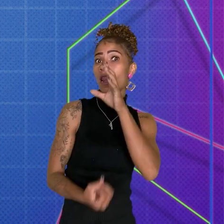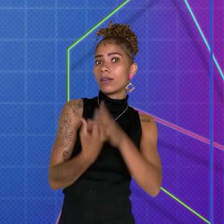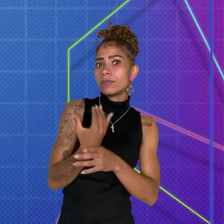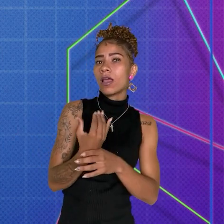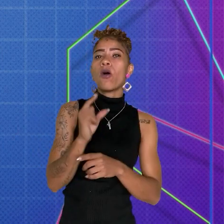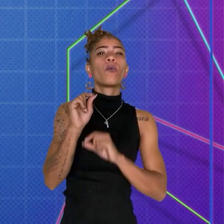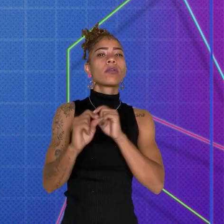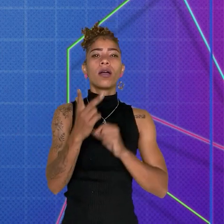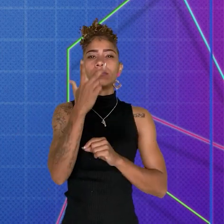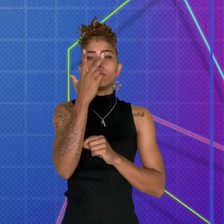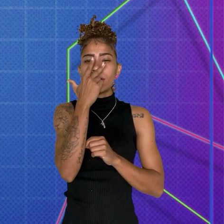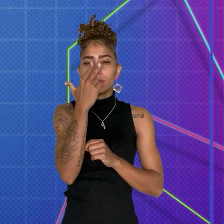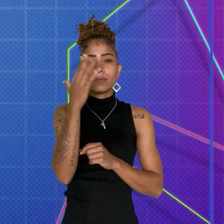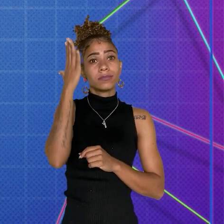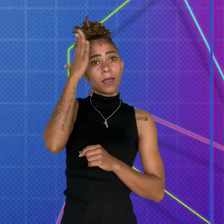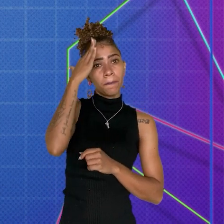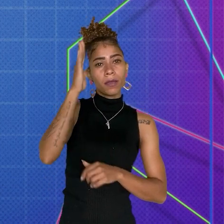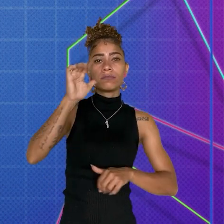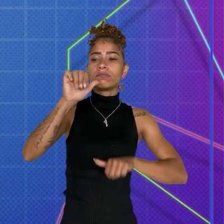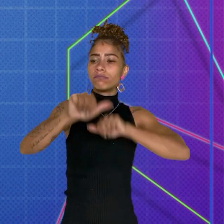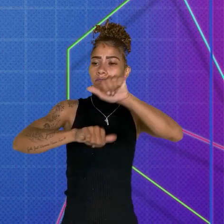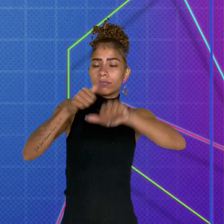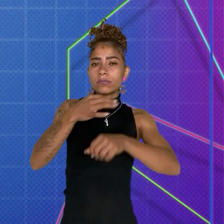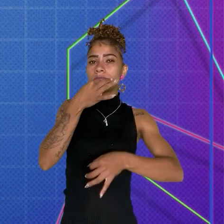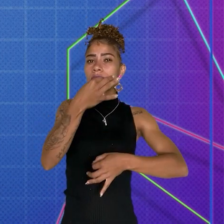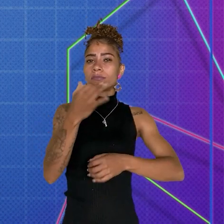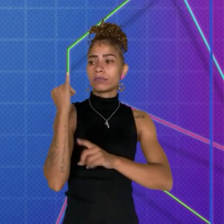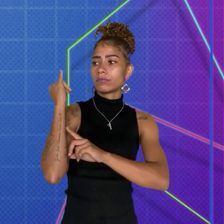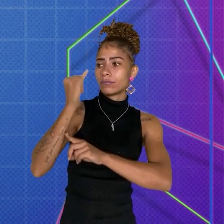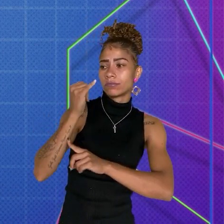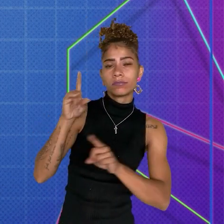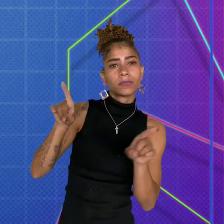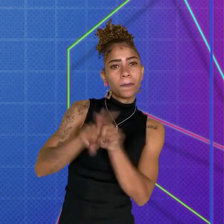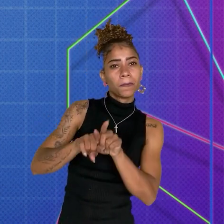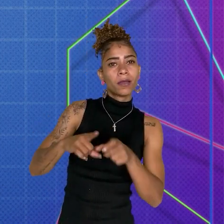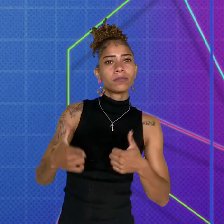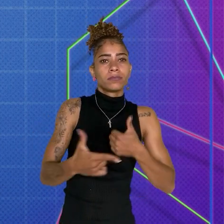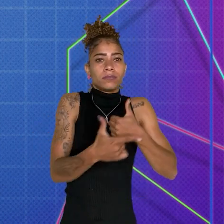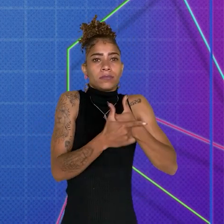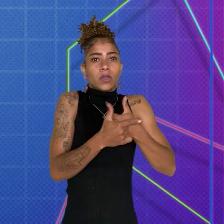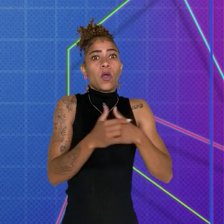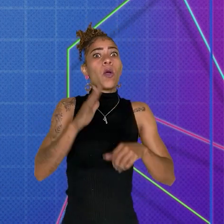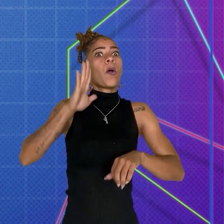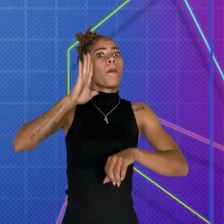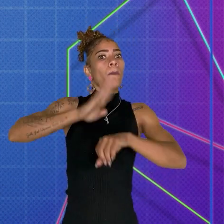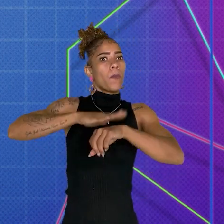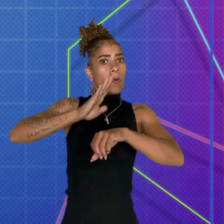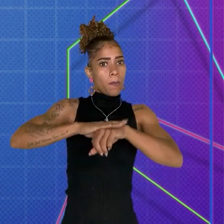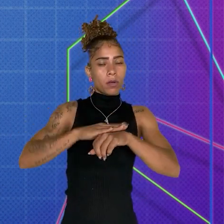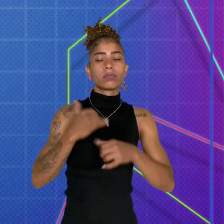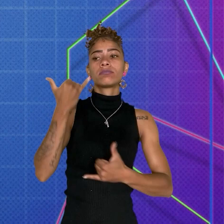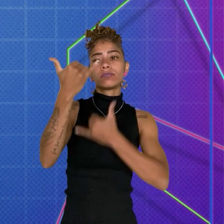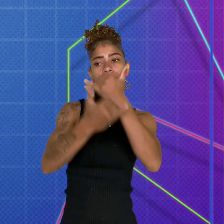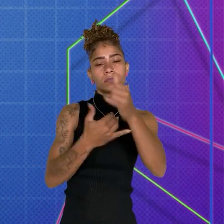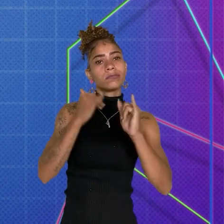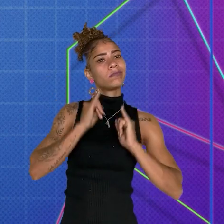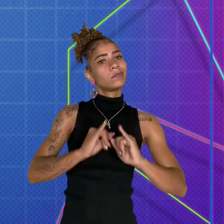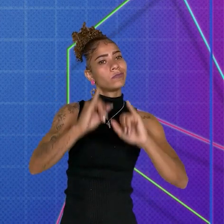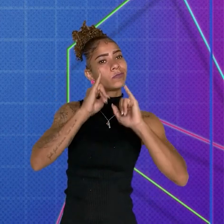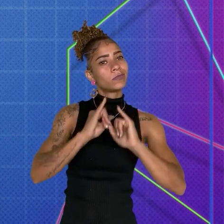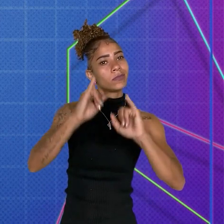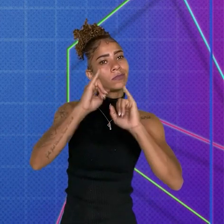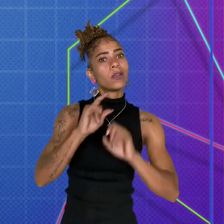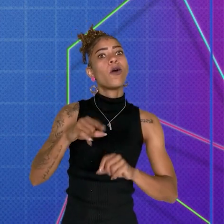como a criação de atmosferas variadas, a transmissão da história e da personalidade do mundo do jogo, o fornecimento